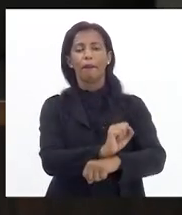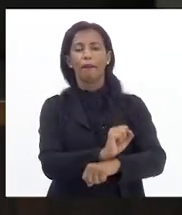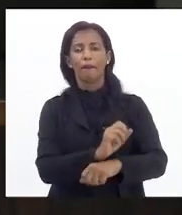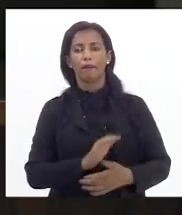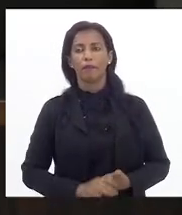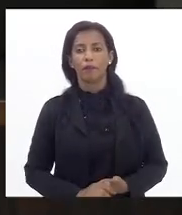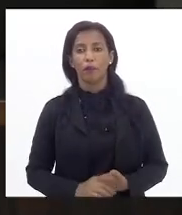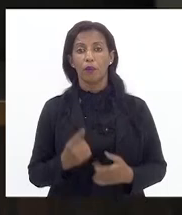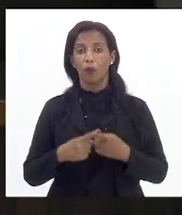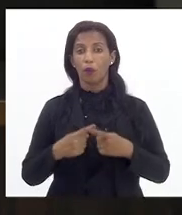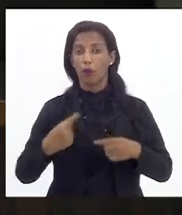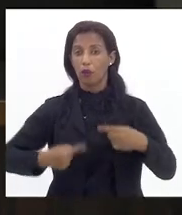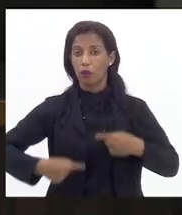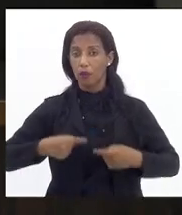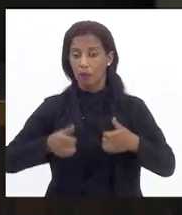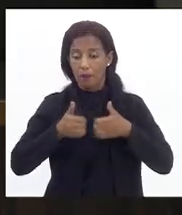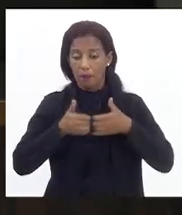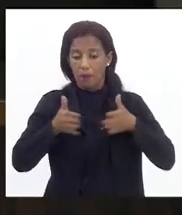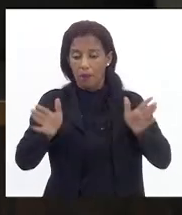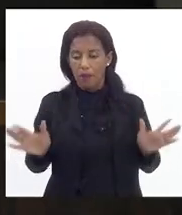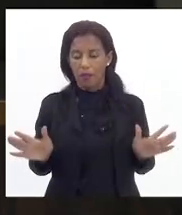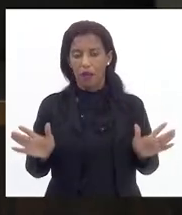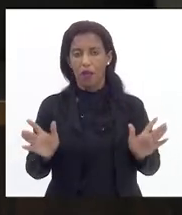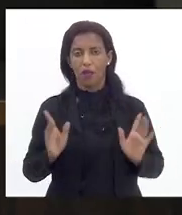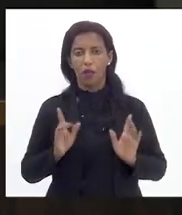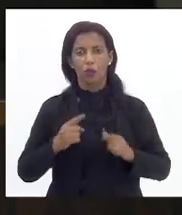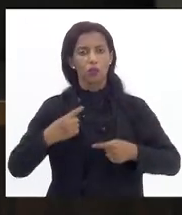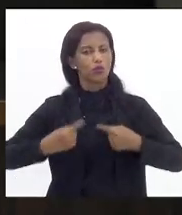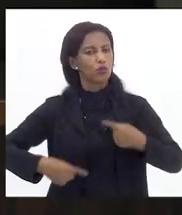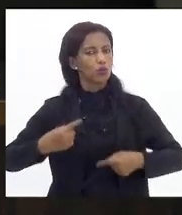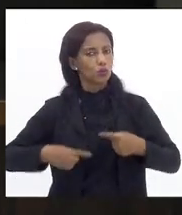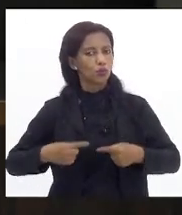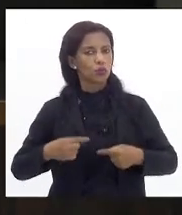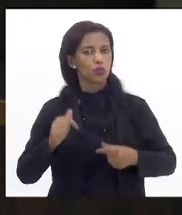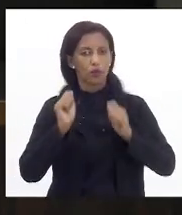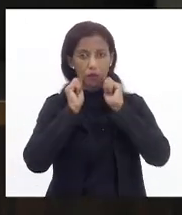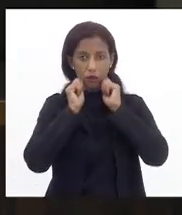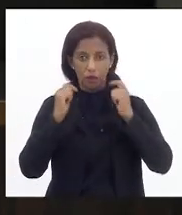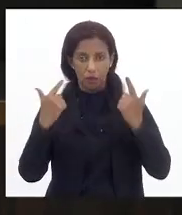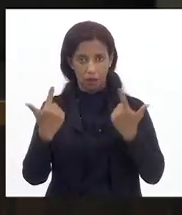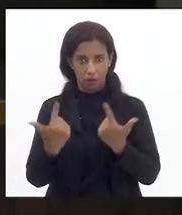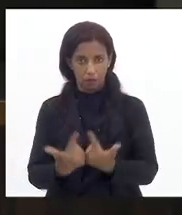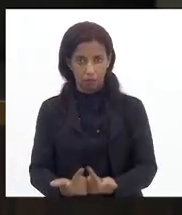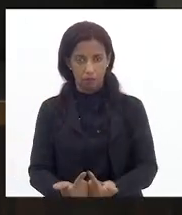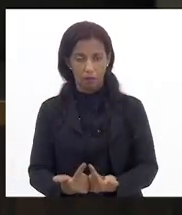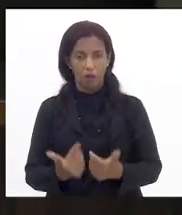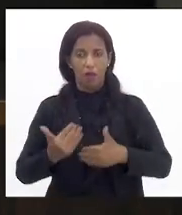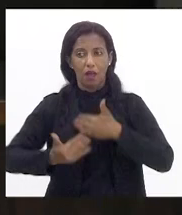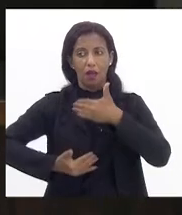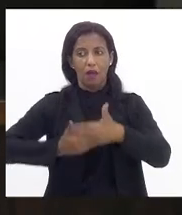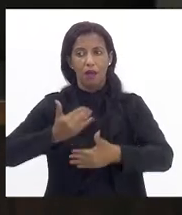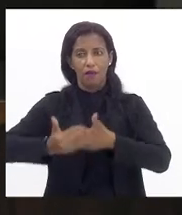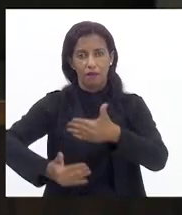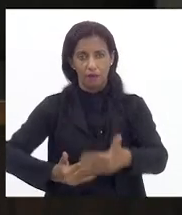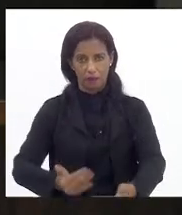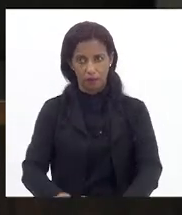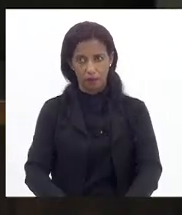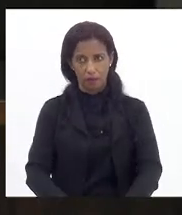é porque o debate é para ampliar o discurso no sentido de que seja essa casa avance